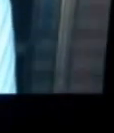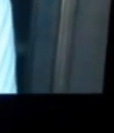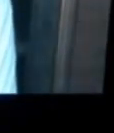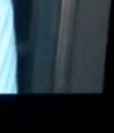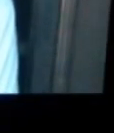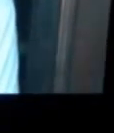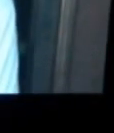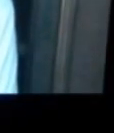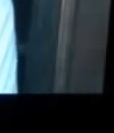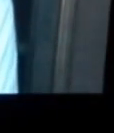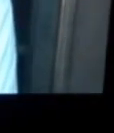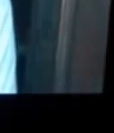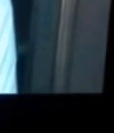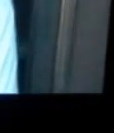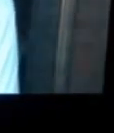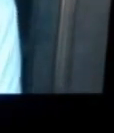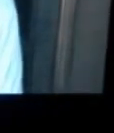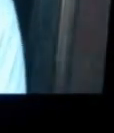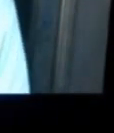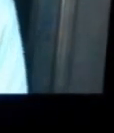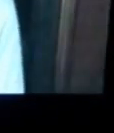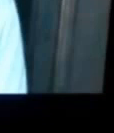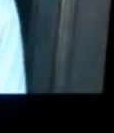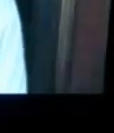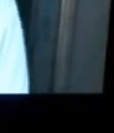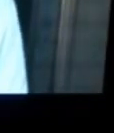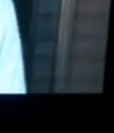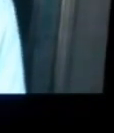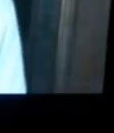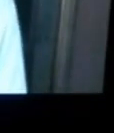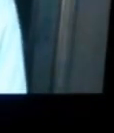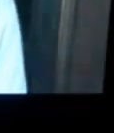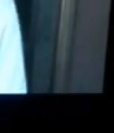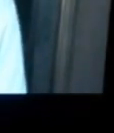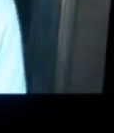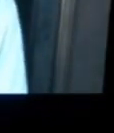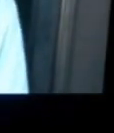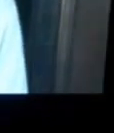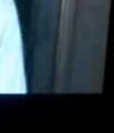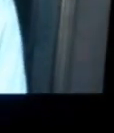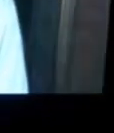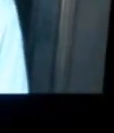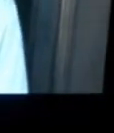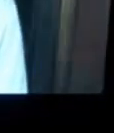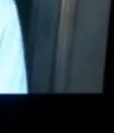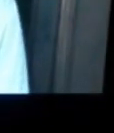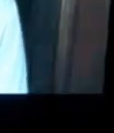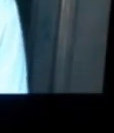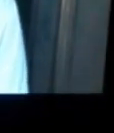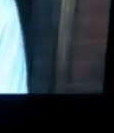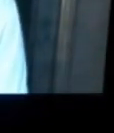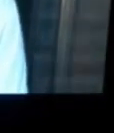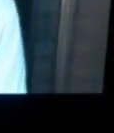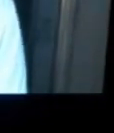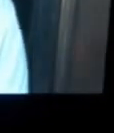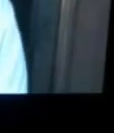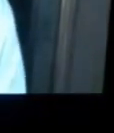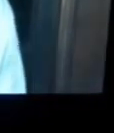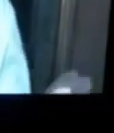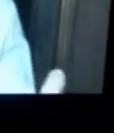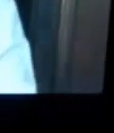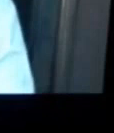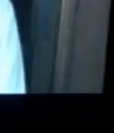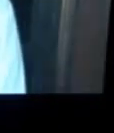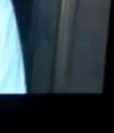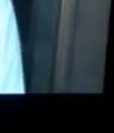descida Serra Mar, que muita gente desvia o roteiro, não passa nem Forquilinha, nem Maracajá, nem Arananguá e Arroio de Silva. Eles se